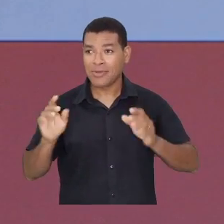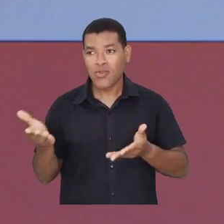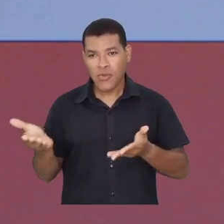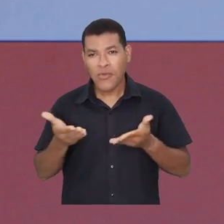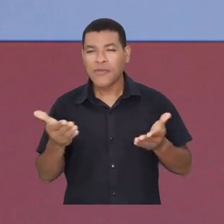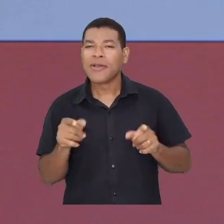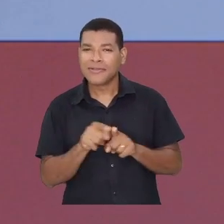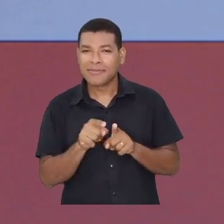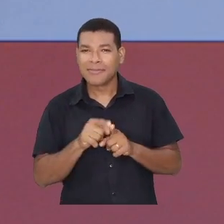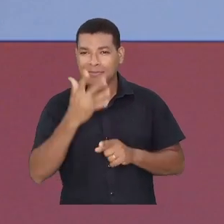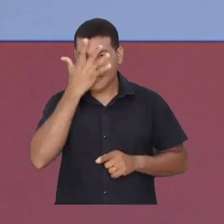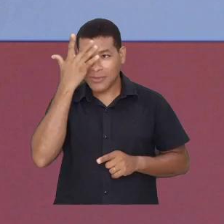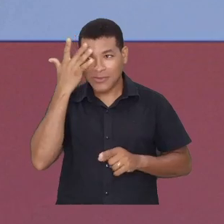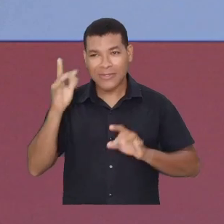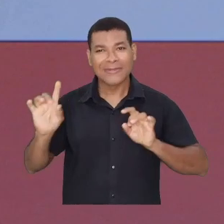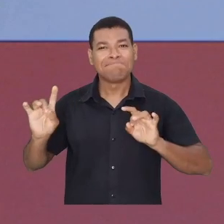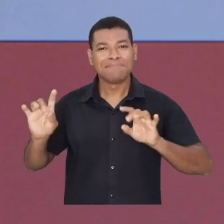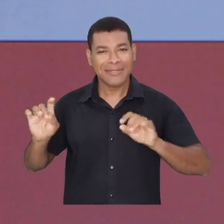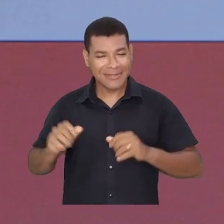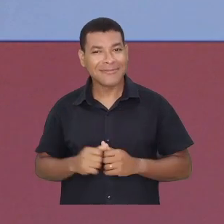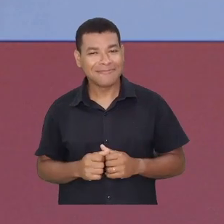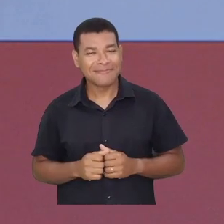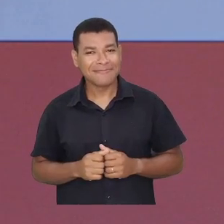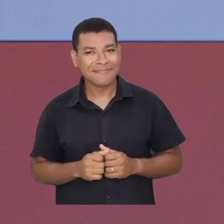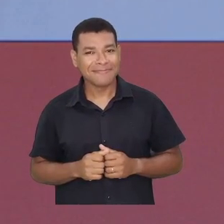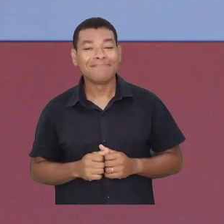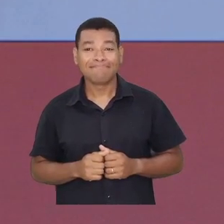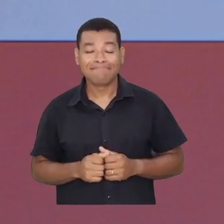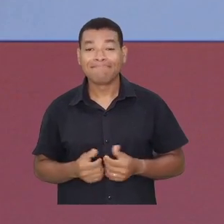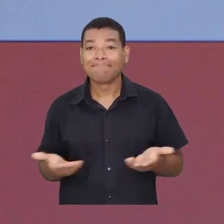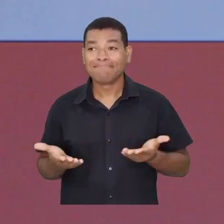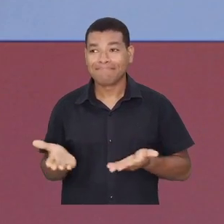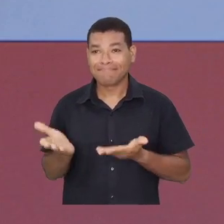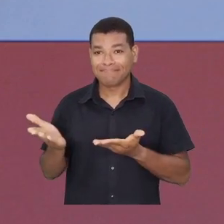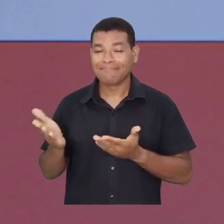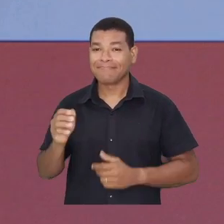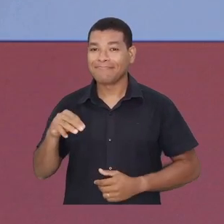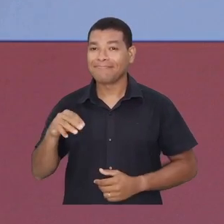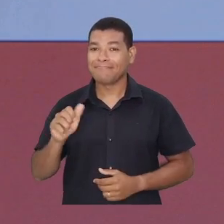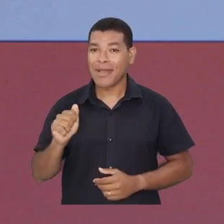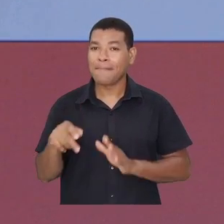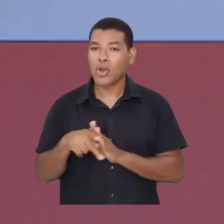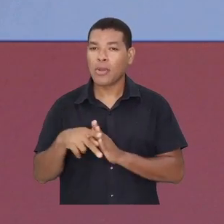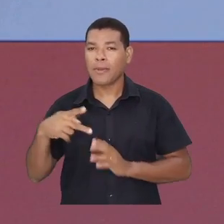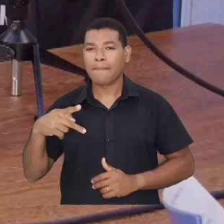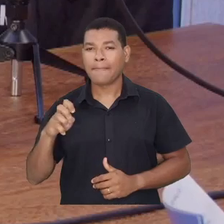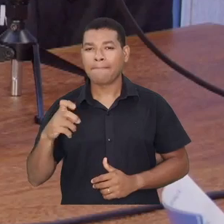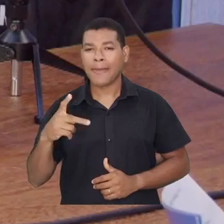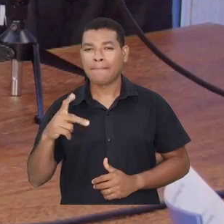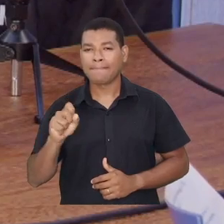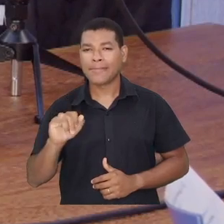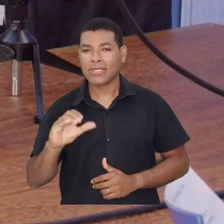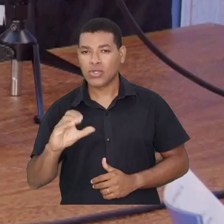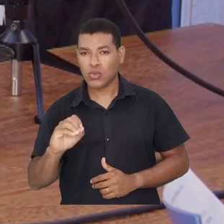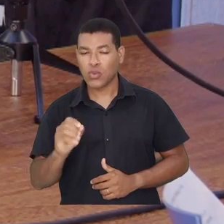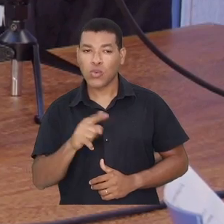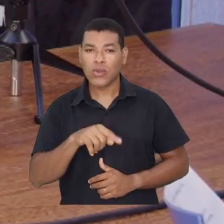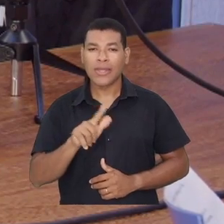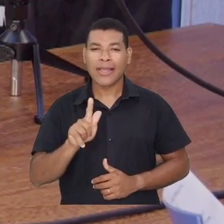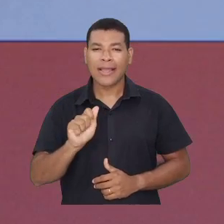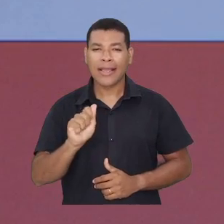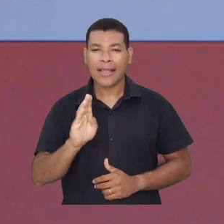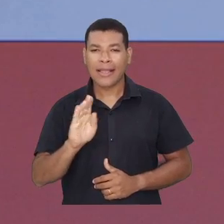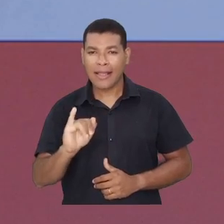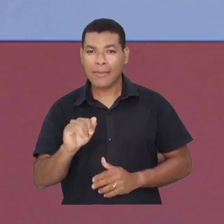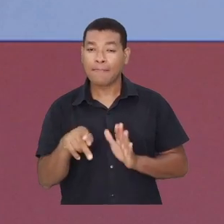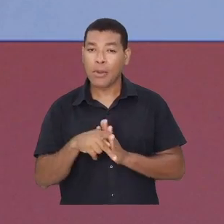podia deixar de chamar pessoas especiais também. Então, estou aqui com a Má, da PepsiCo, e o Gabi, da P&G, e